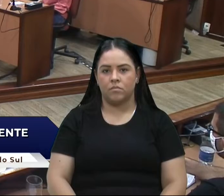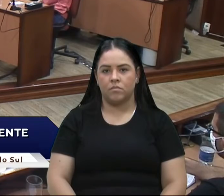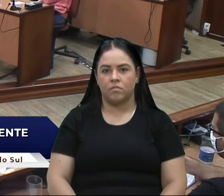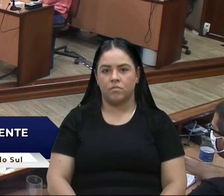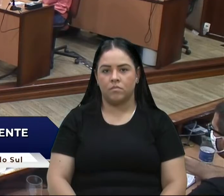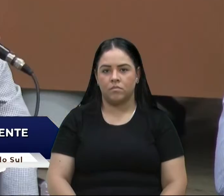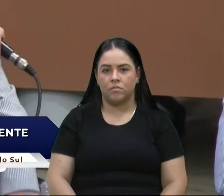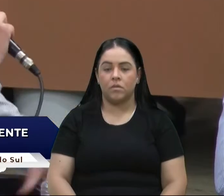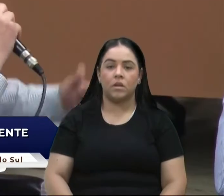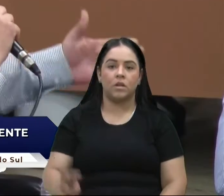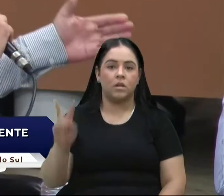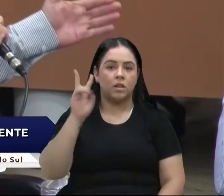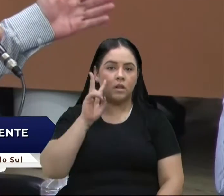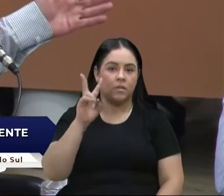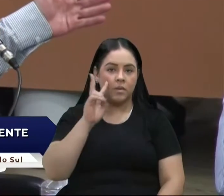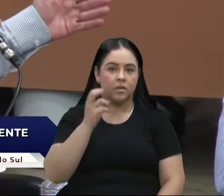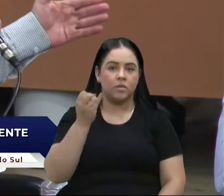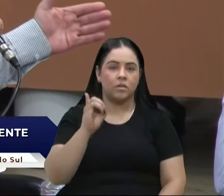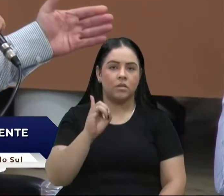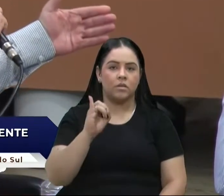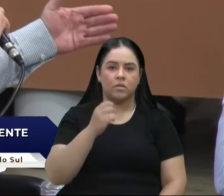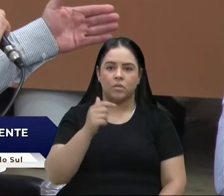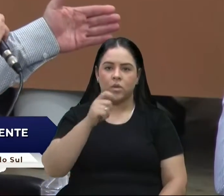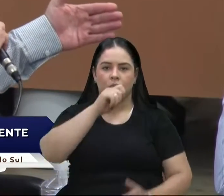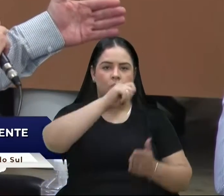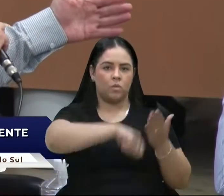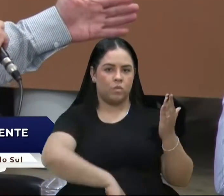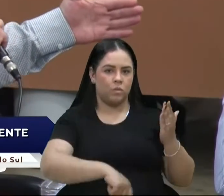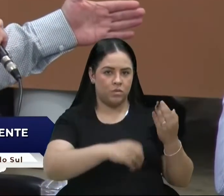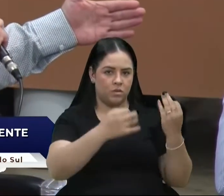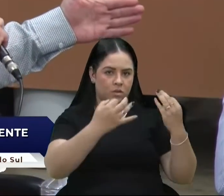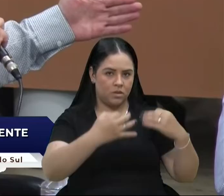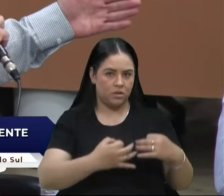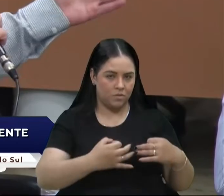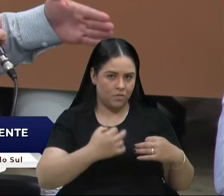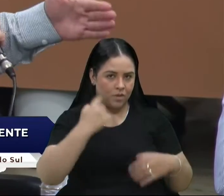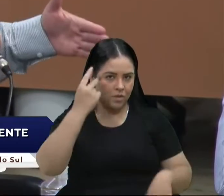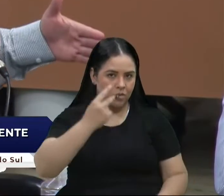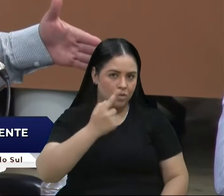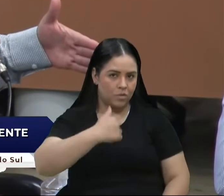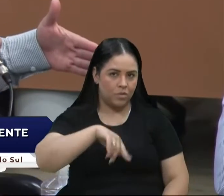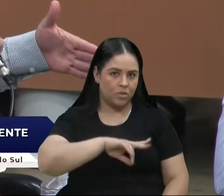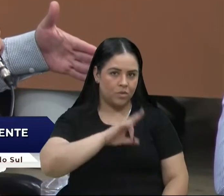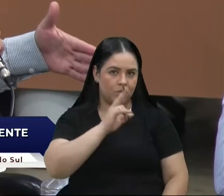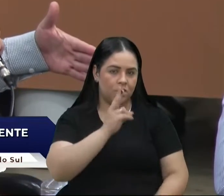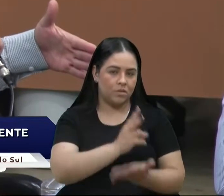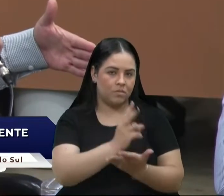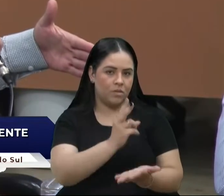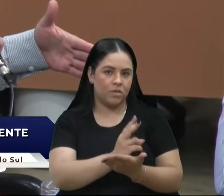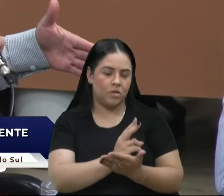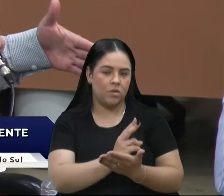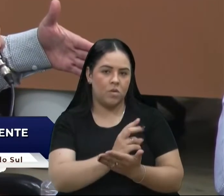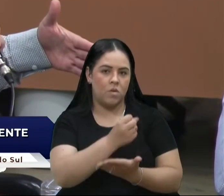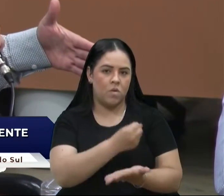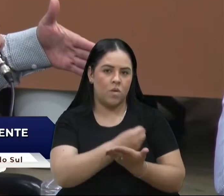lembrando que quando não tem concurso ativo, vereador, a gente está sempre contratando